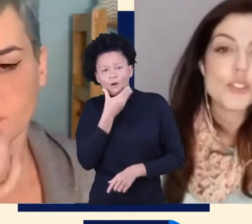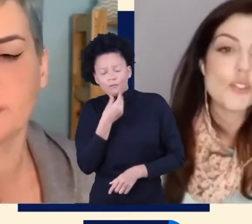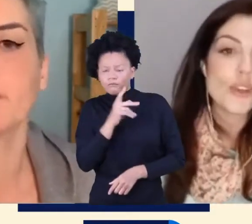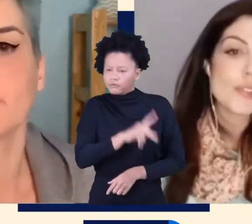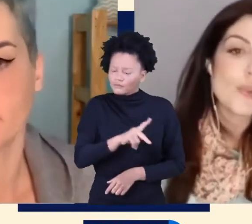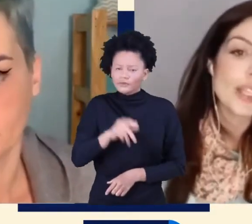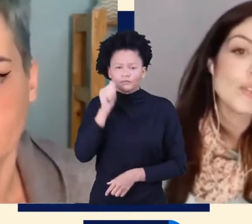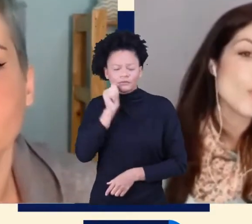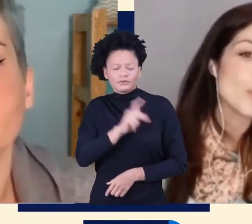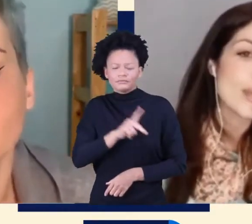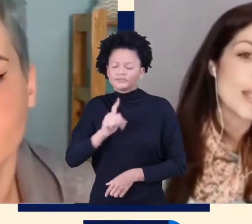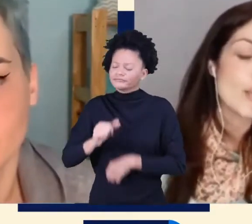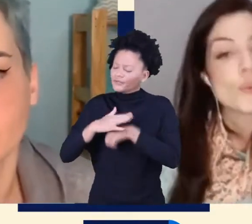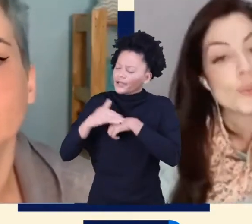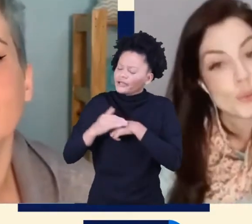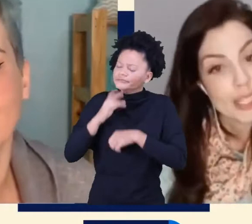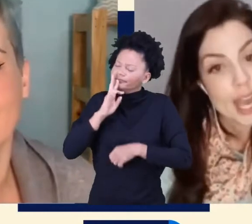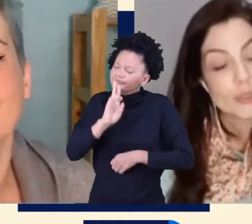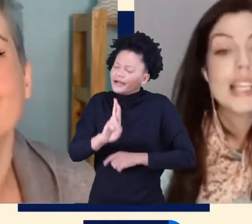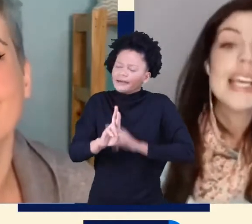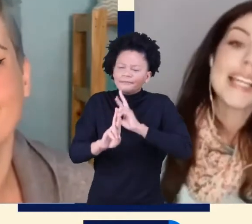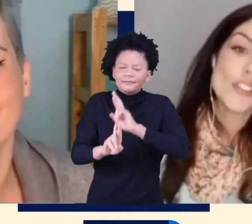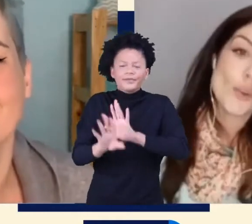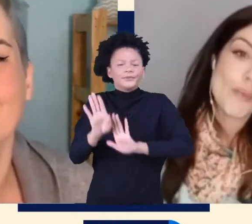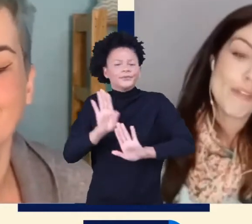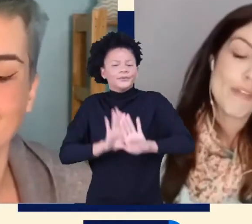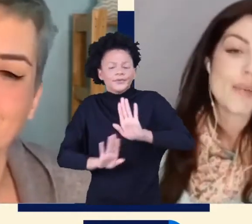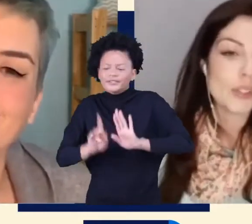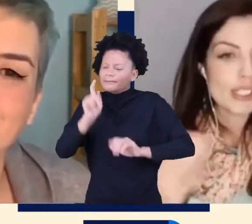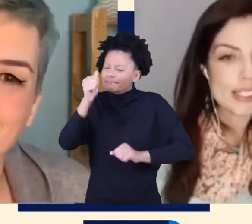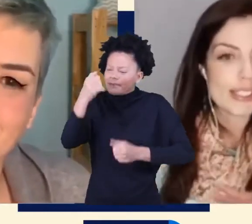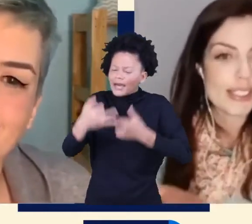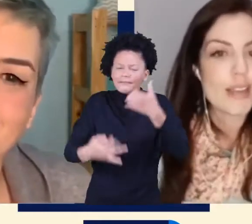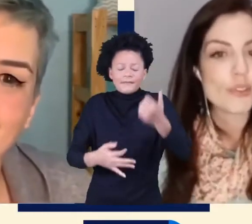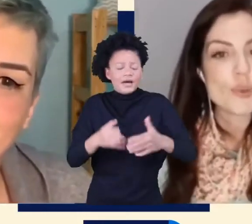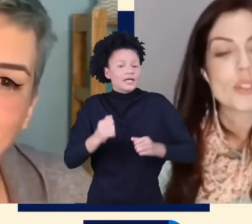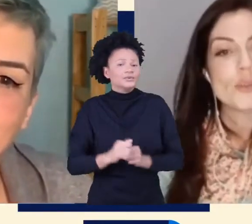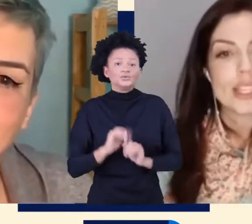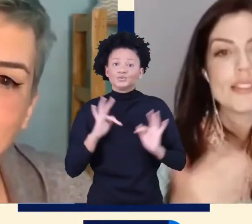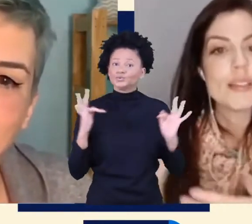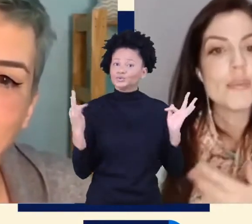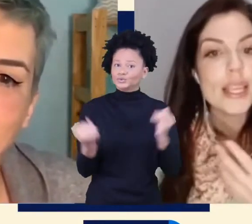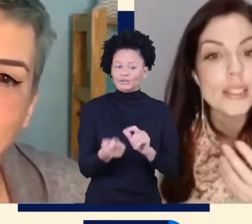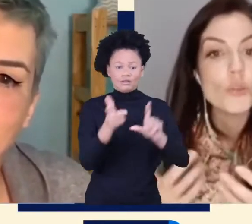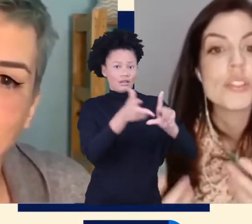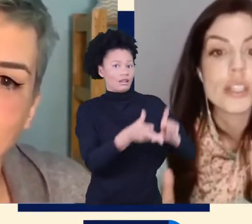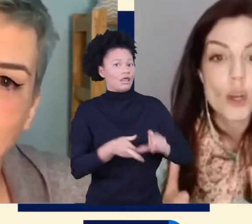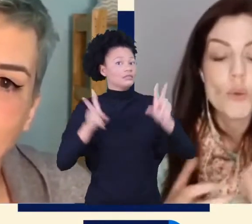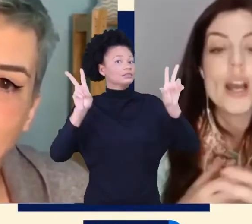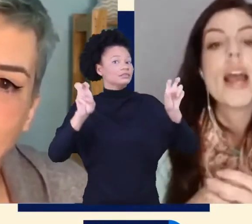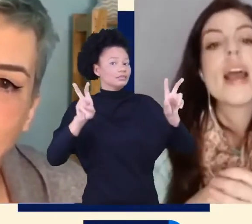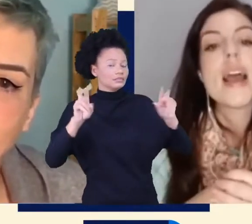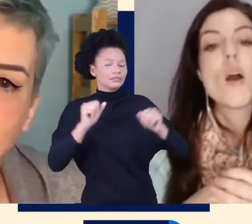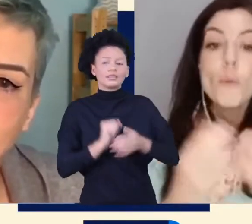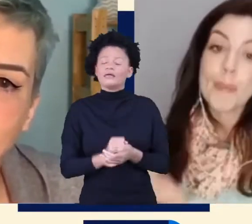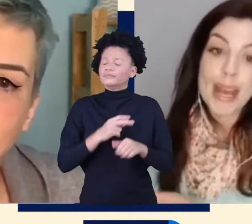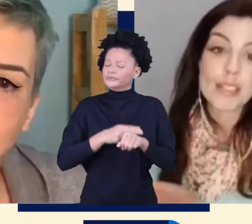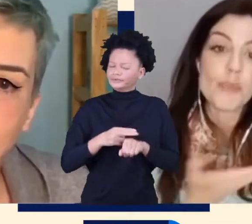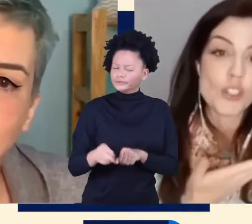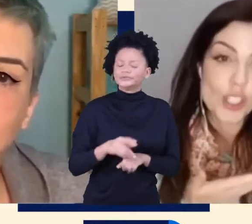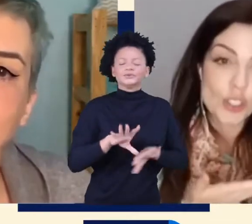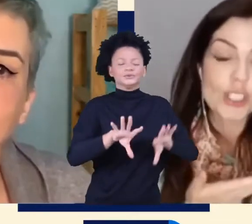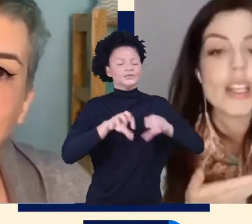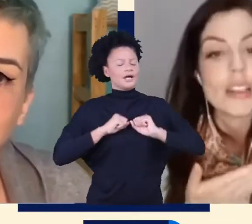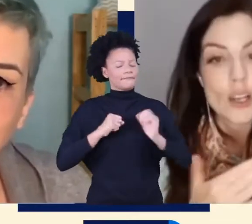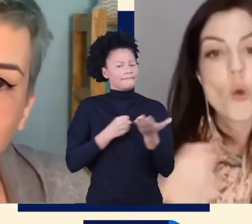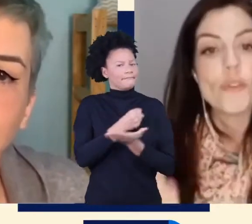perguntaram. Então a gente foi respondendo com muito carinho, com muito cuidado. E de alguma forma, todas essas lives sobre nudez também nos dão alguma base